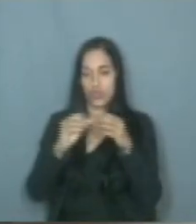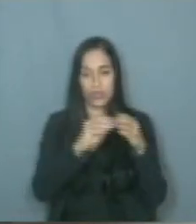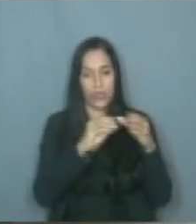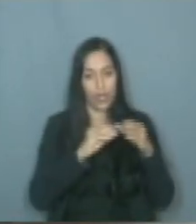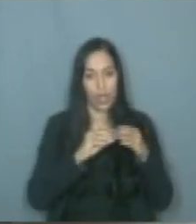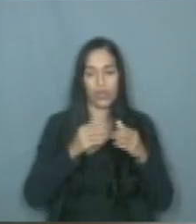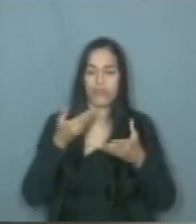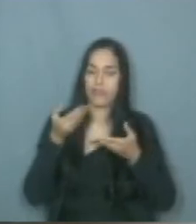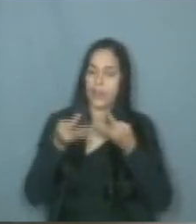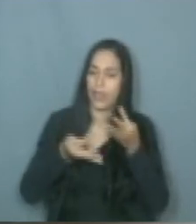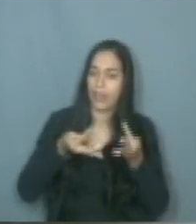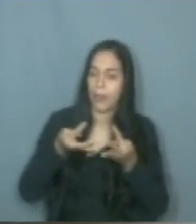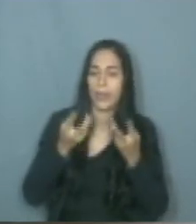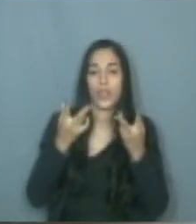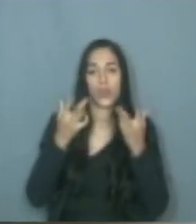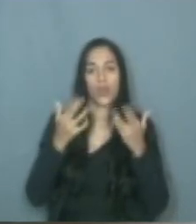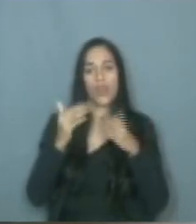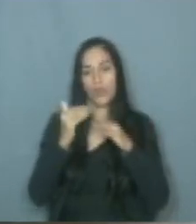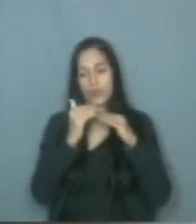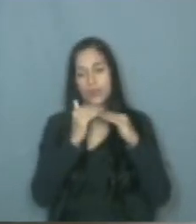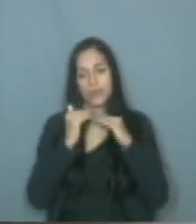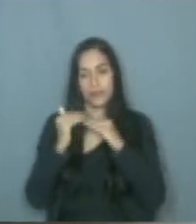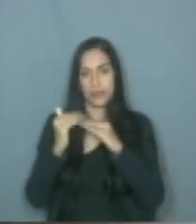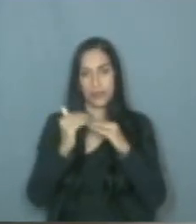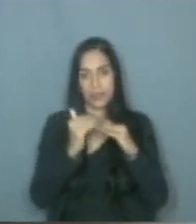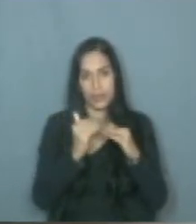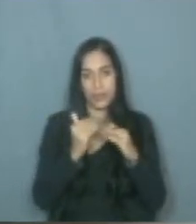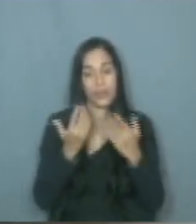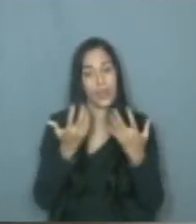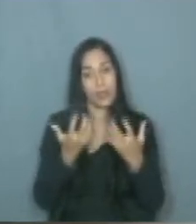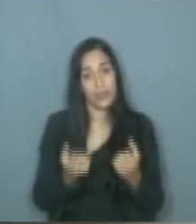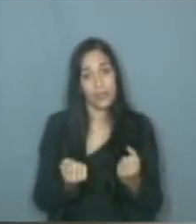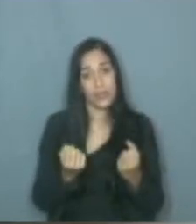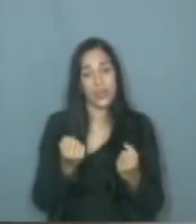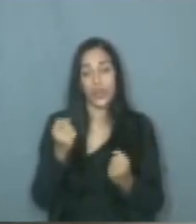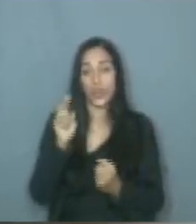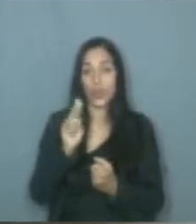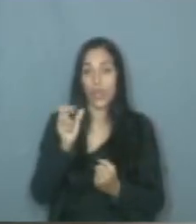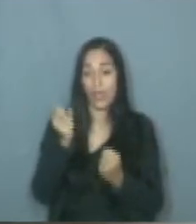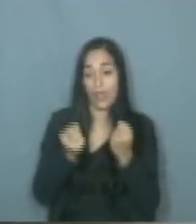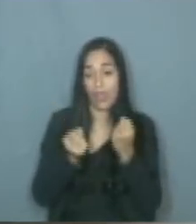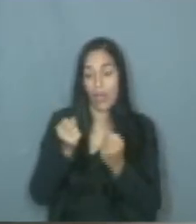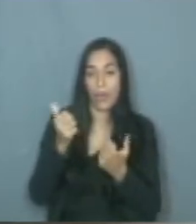de preferência, da mesma forma, permitindo o uso de carro de apoio.